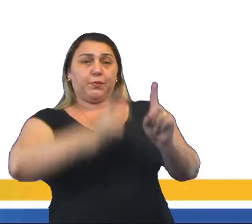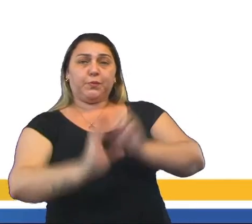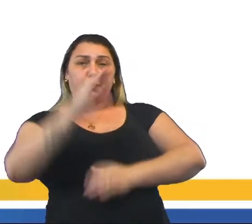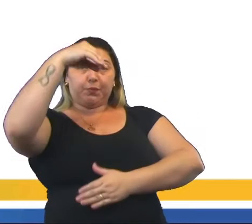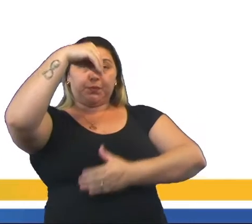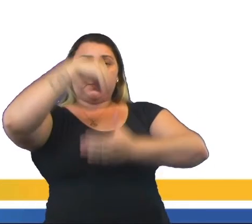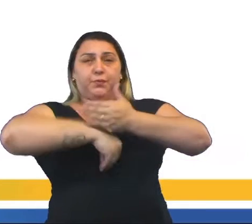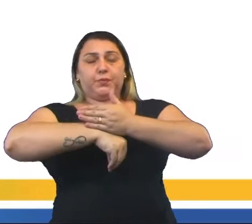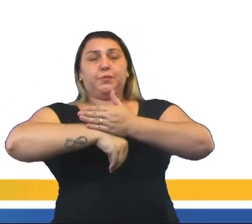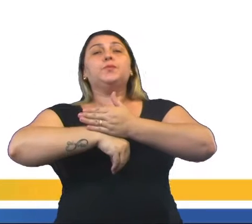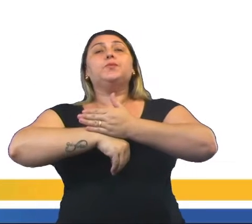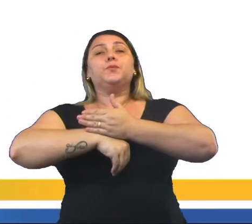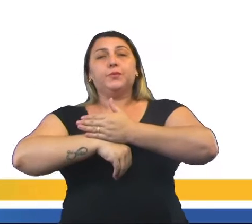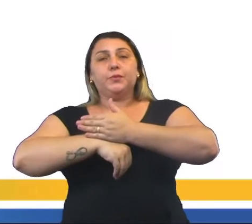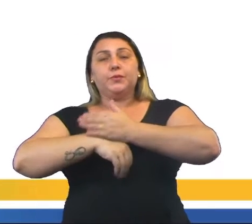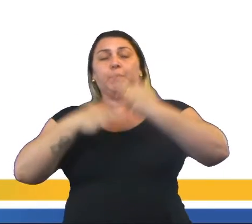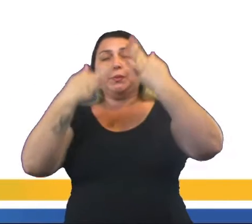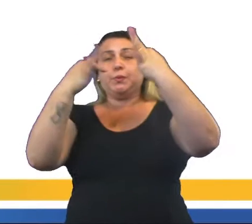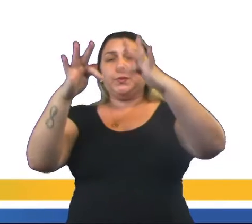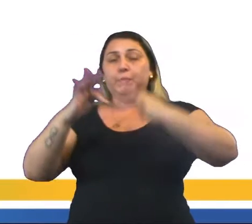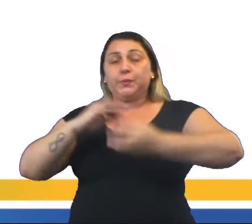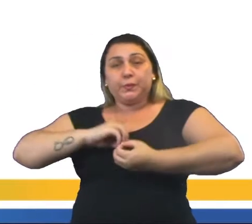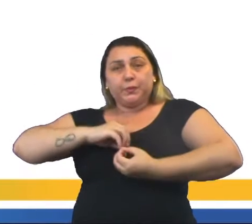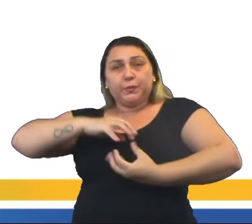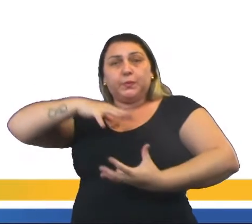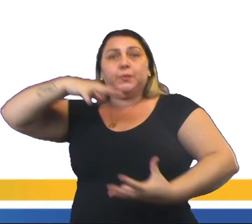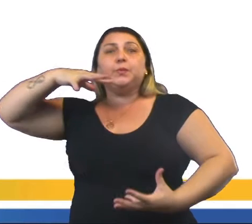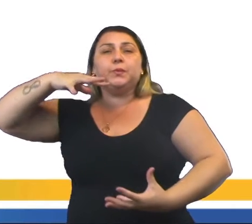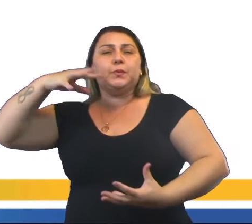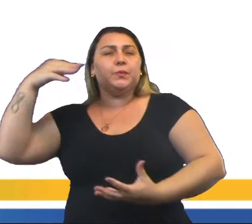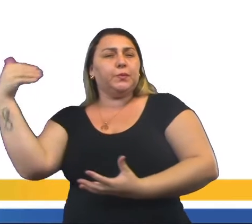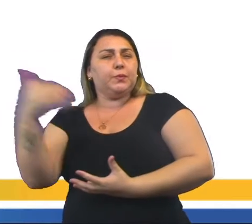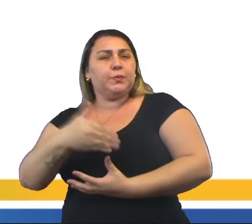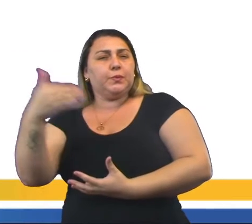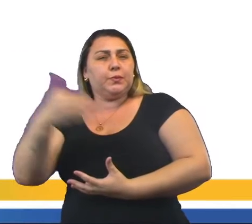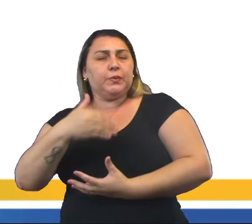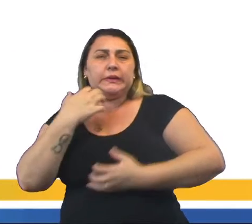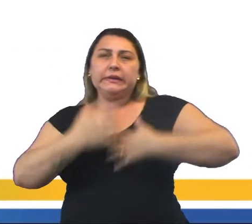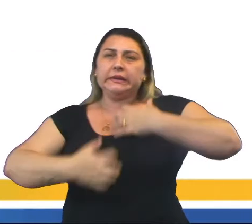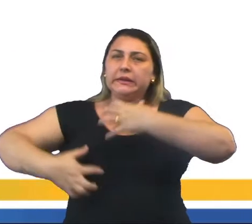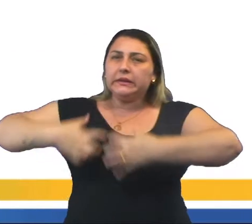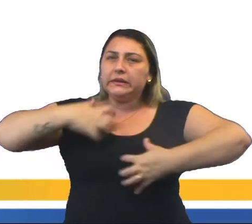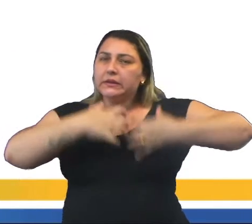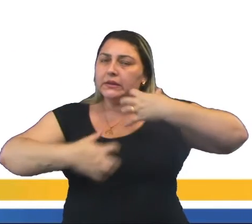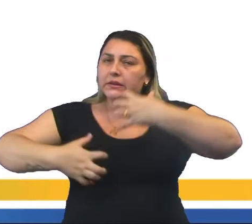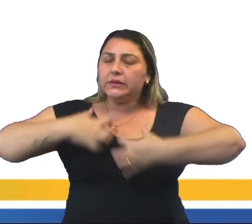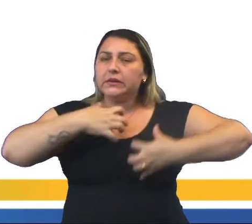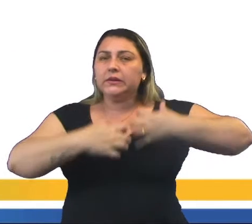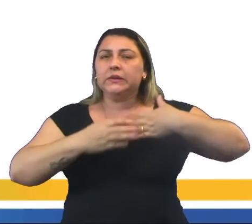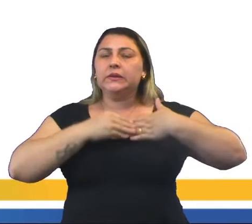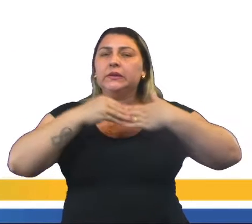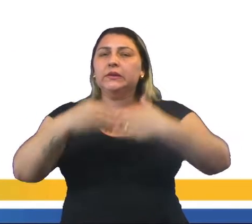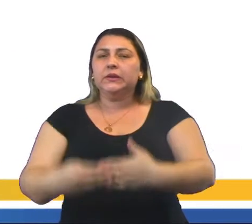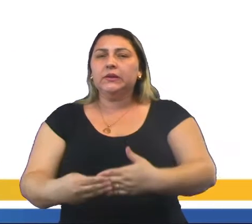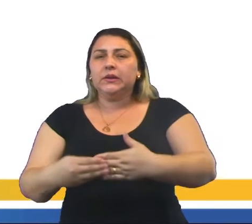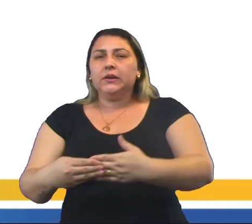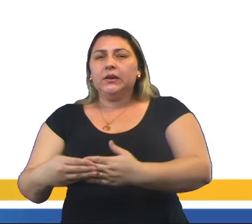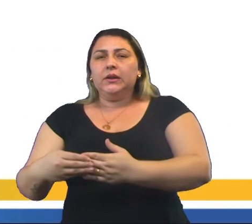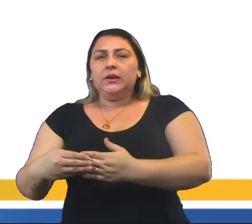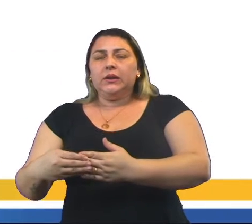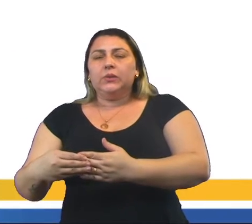de mim, das dores da minha alma, que são constantes, que são angustiantes, que muitas vezes me levam ao tédio e